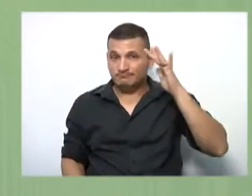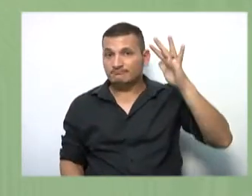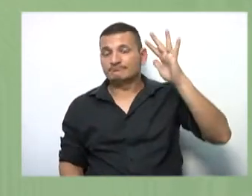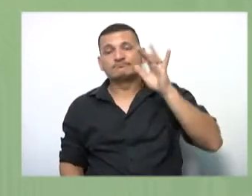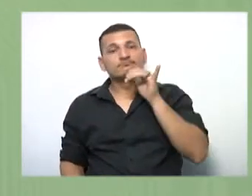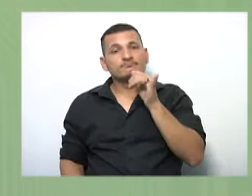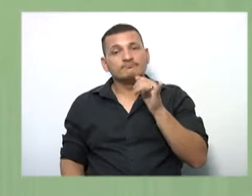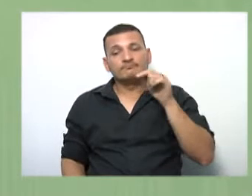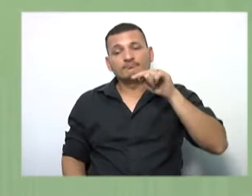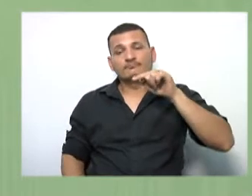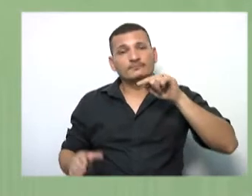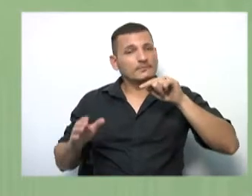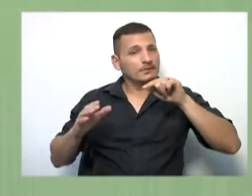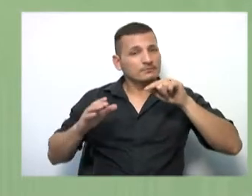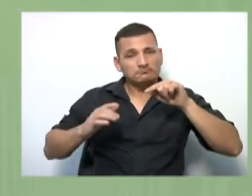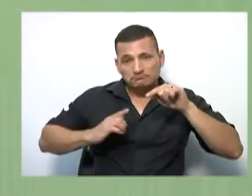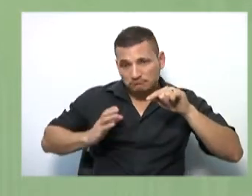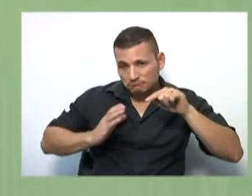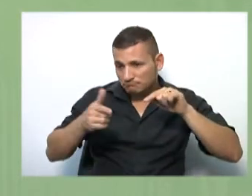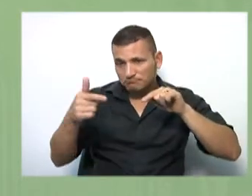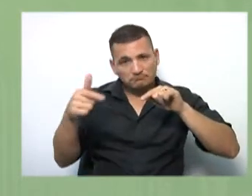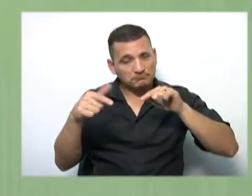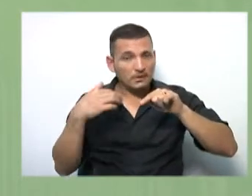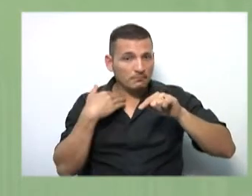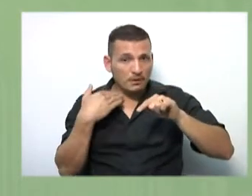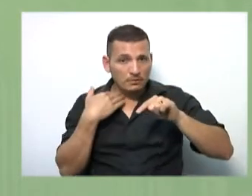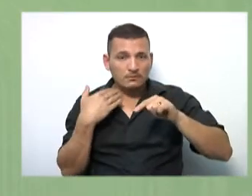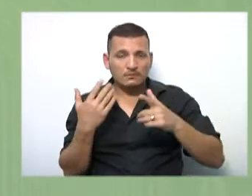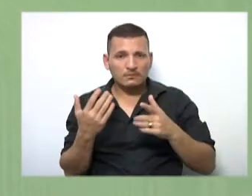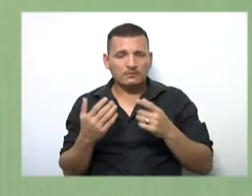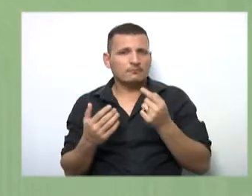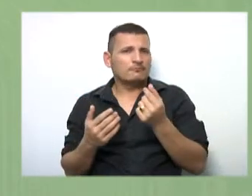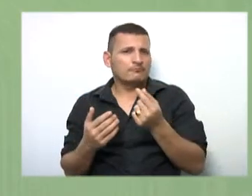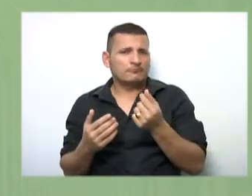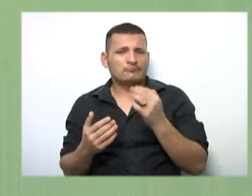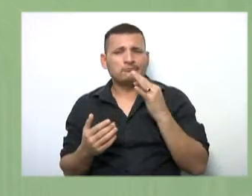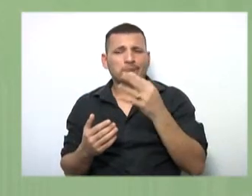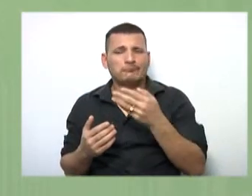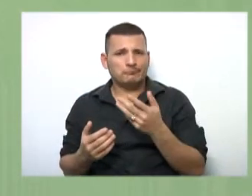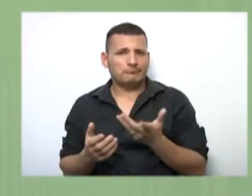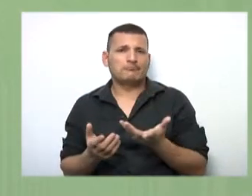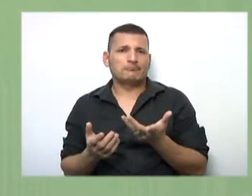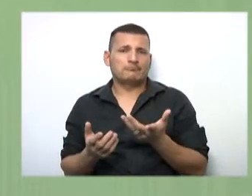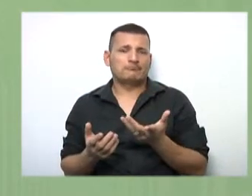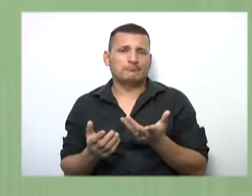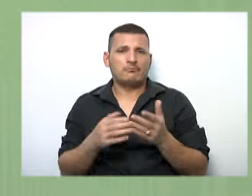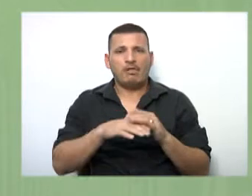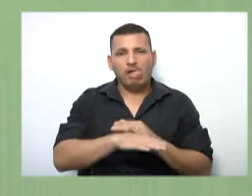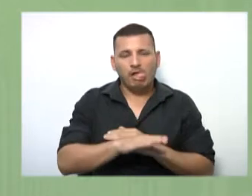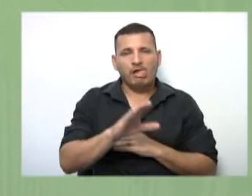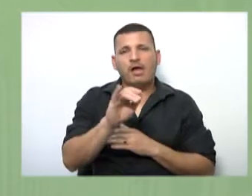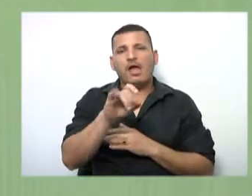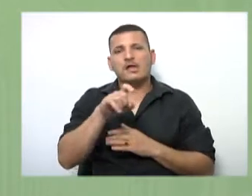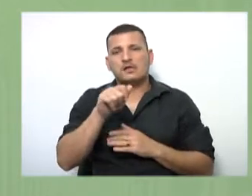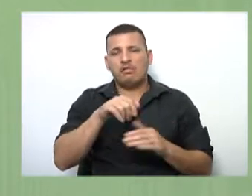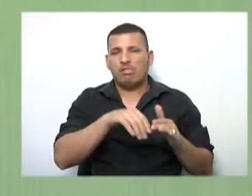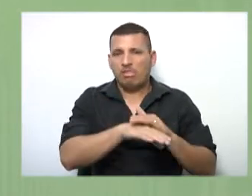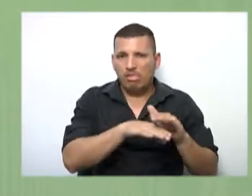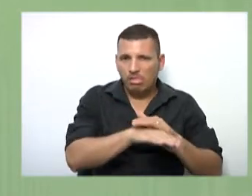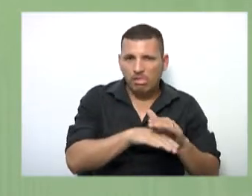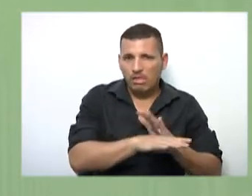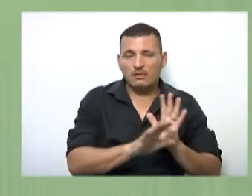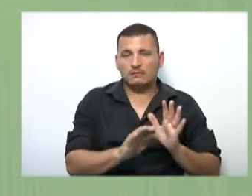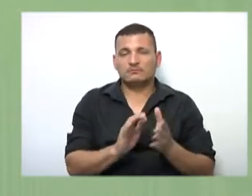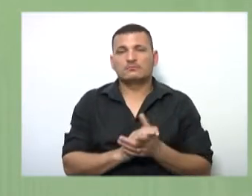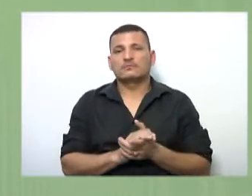banco, você vai fazer atividade econômica ali, todo o dinheiro que é guardado tem que ficar ali dentro do caixa. Imagina pelo outro lado também, o